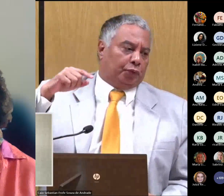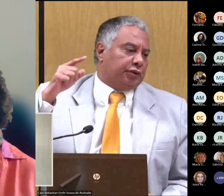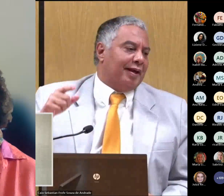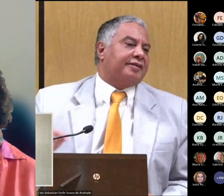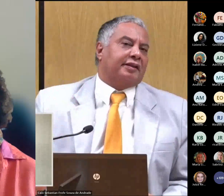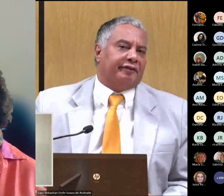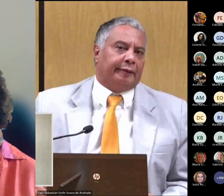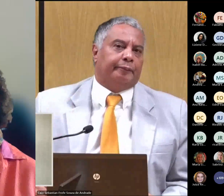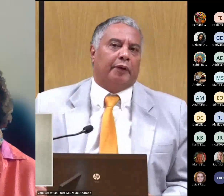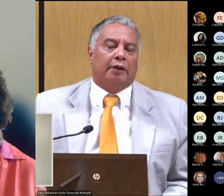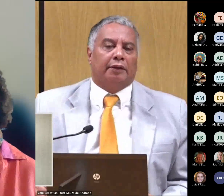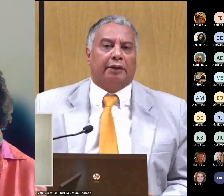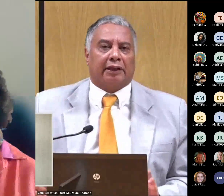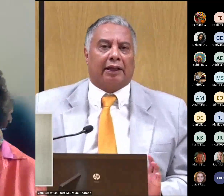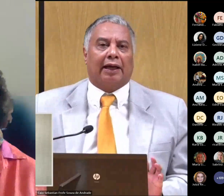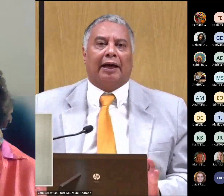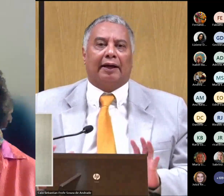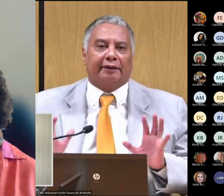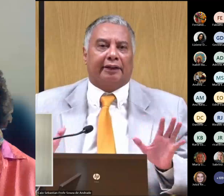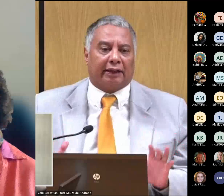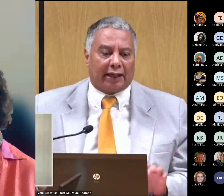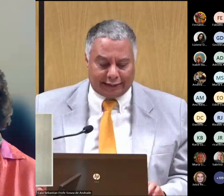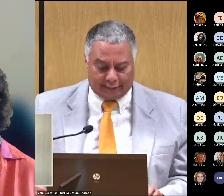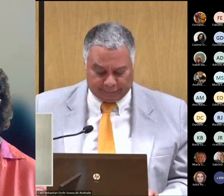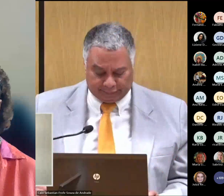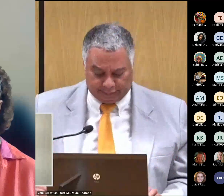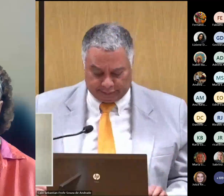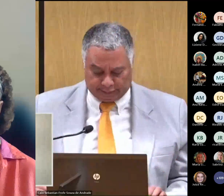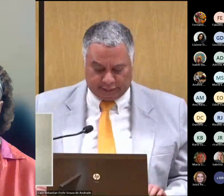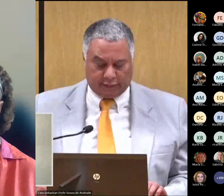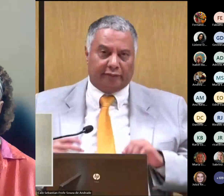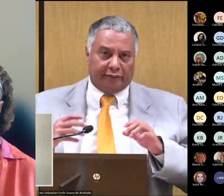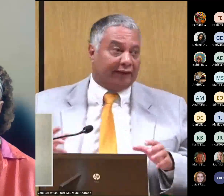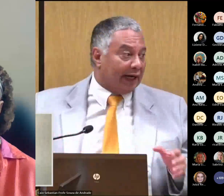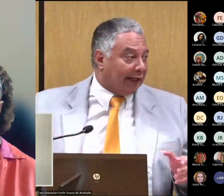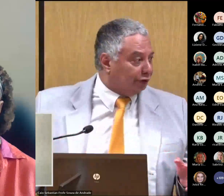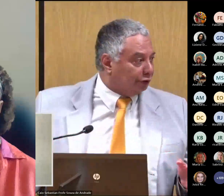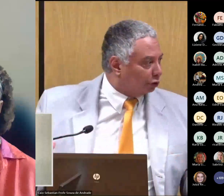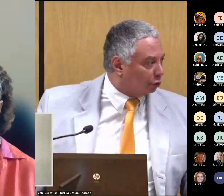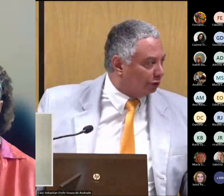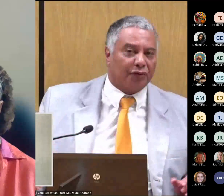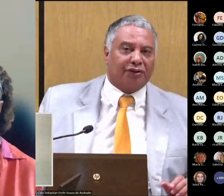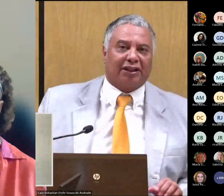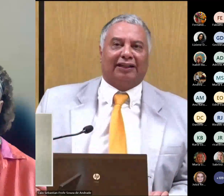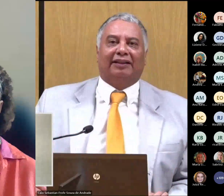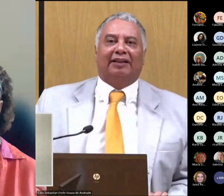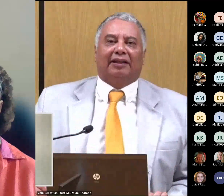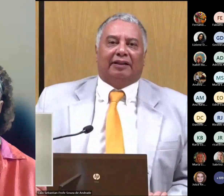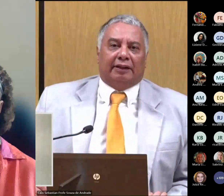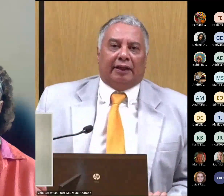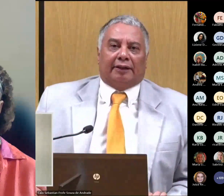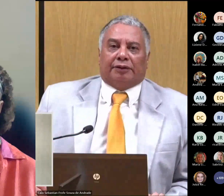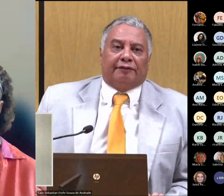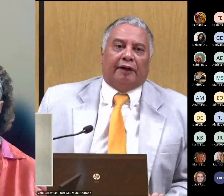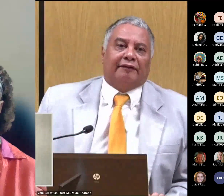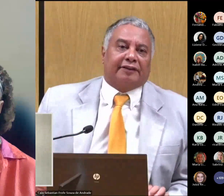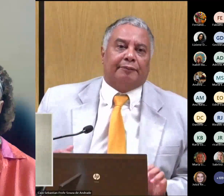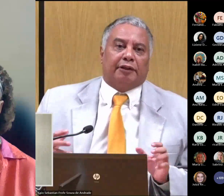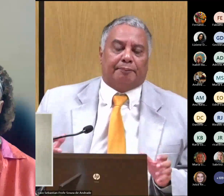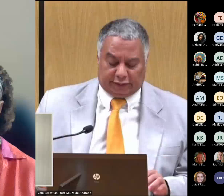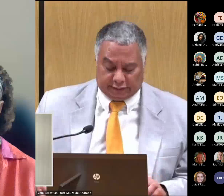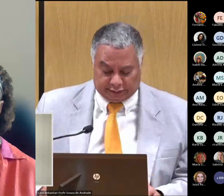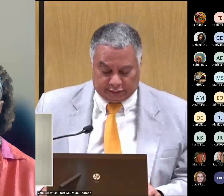pro semestre que vem ainda tá lá trancada pra gente ter para ter garantir que as coisas vão sair e acho que V